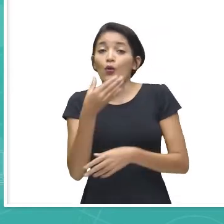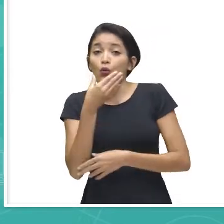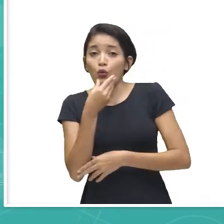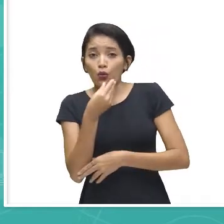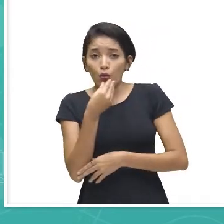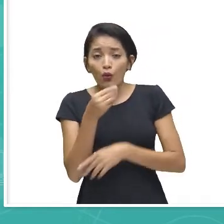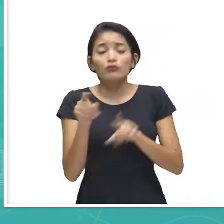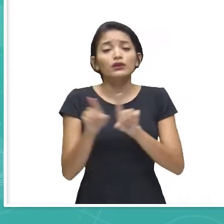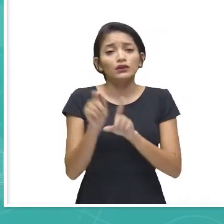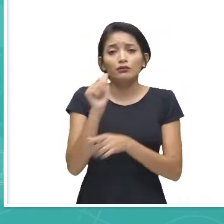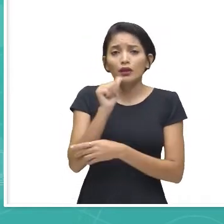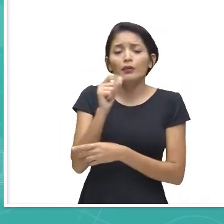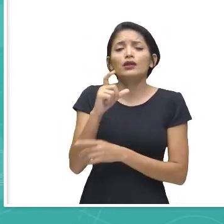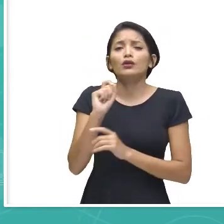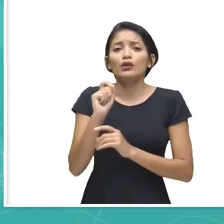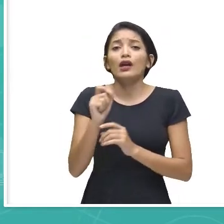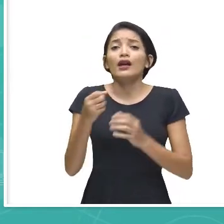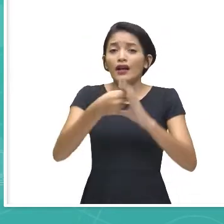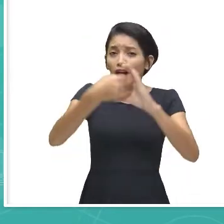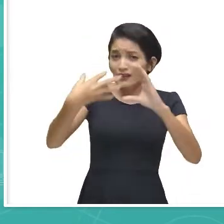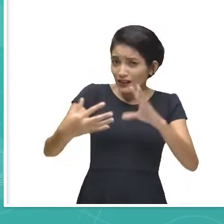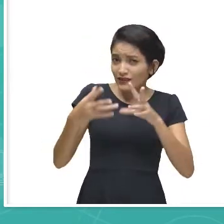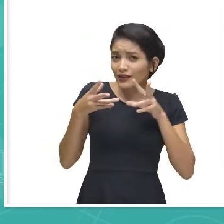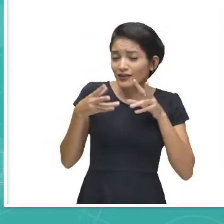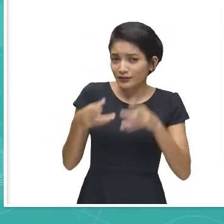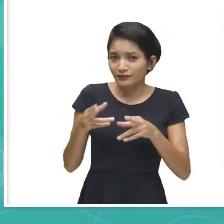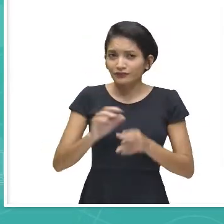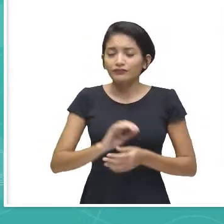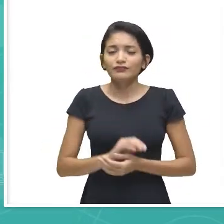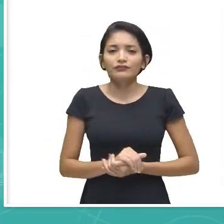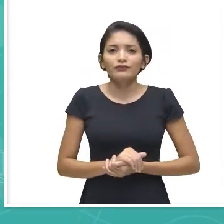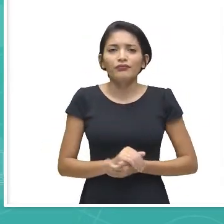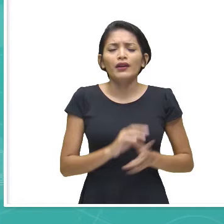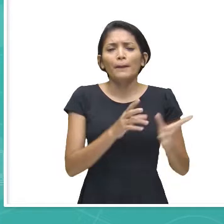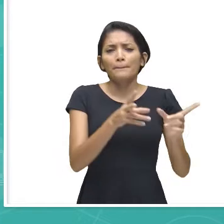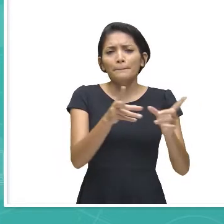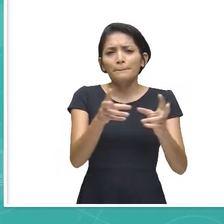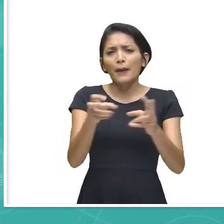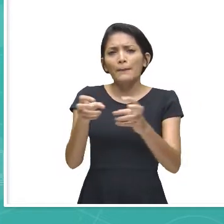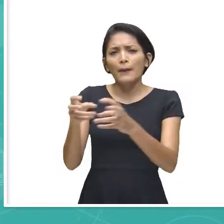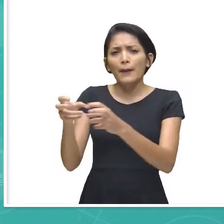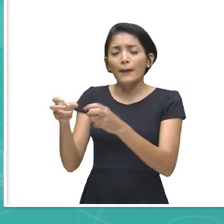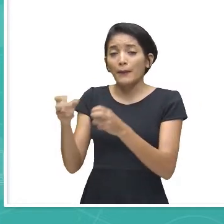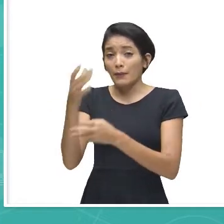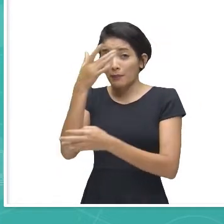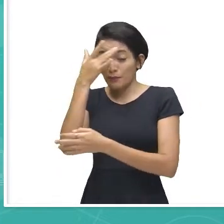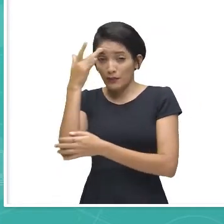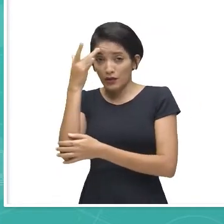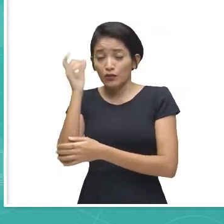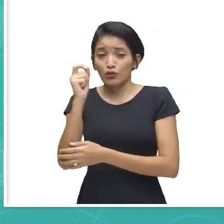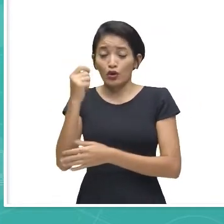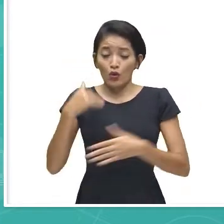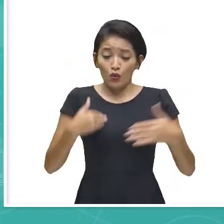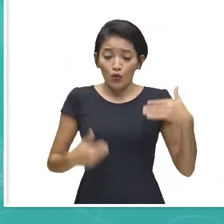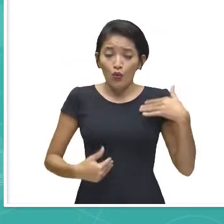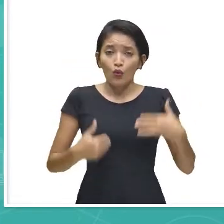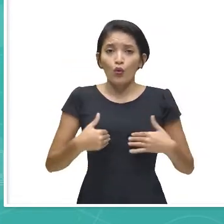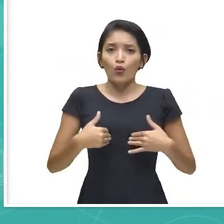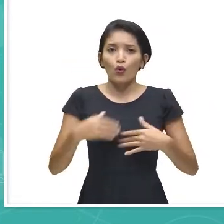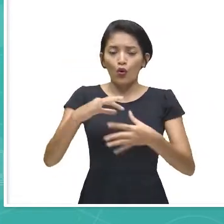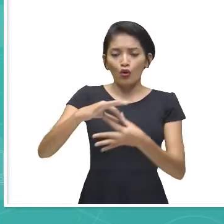homem, também tem essas mesmas características. Dá para a gente perceber que são pessoas que têm uma estrutura física